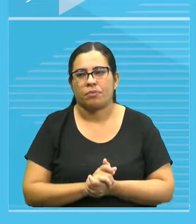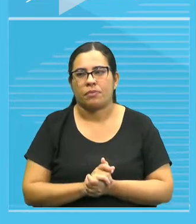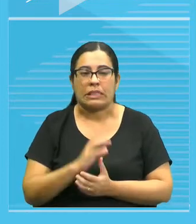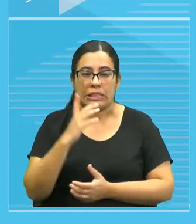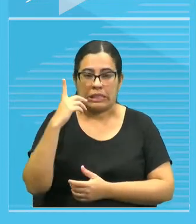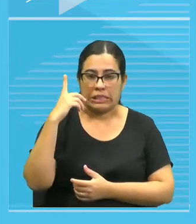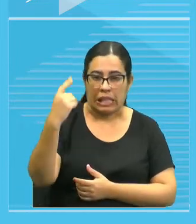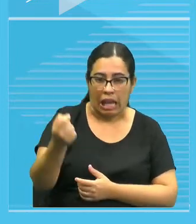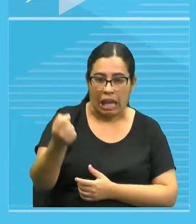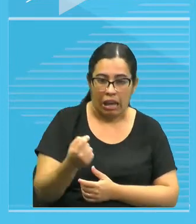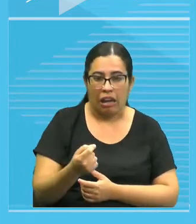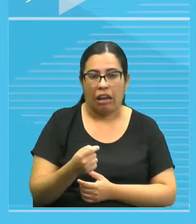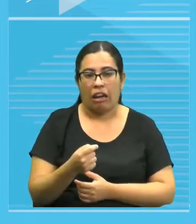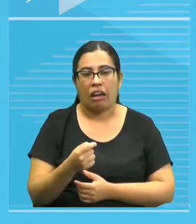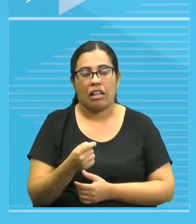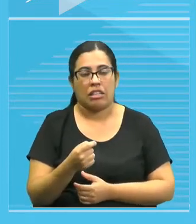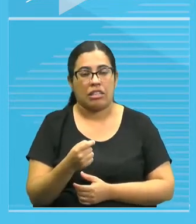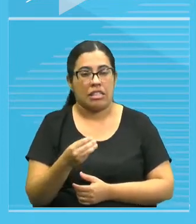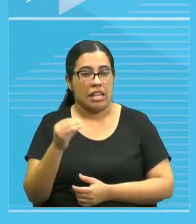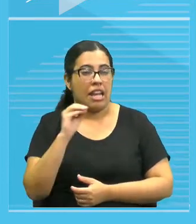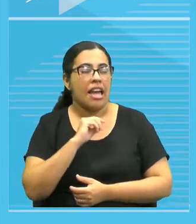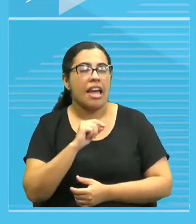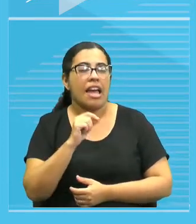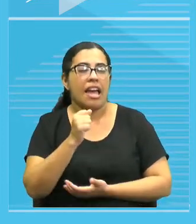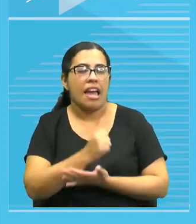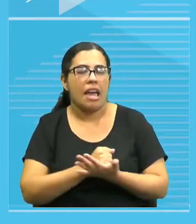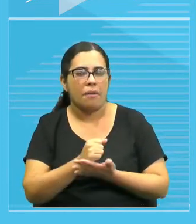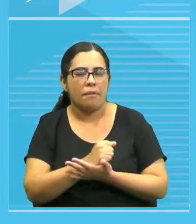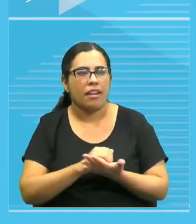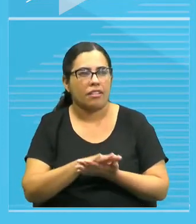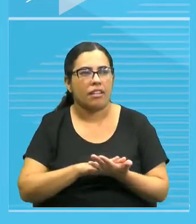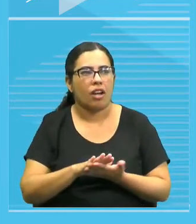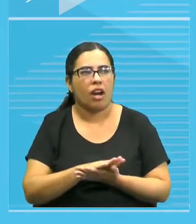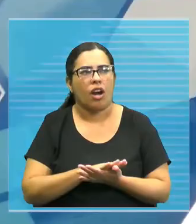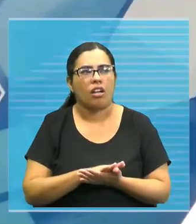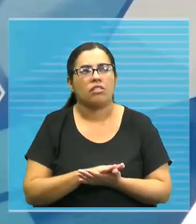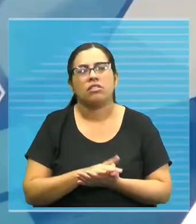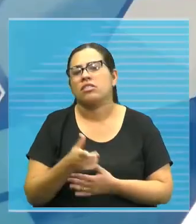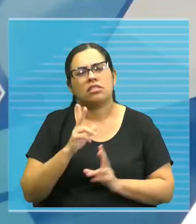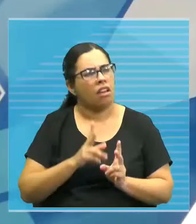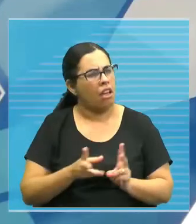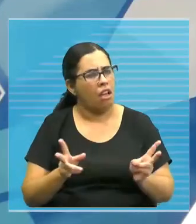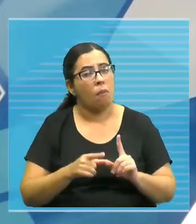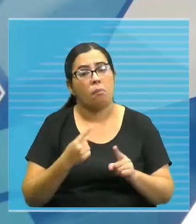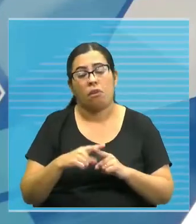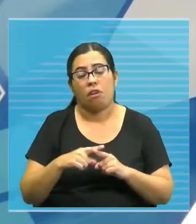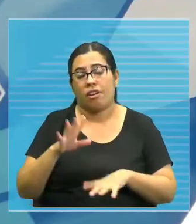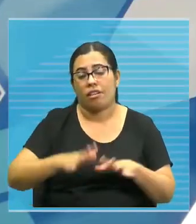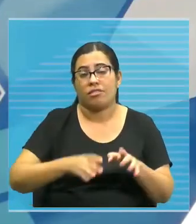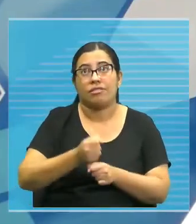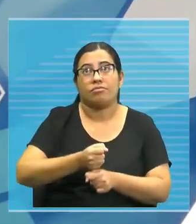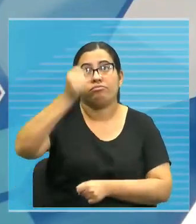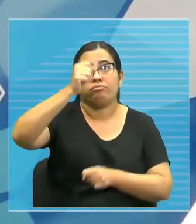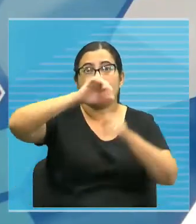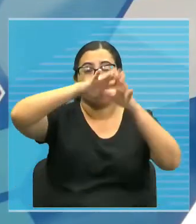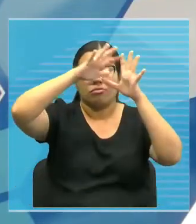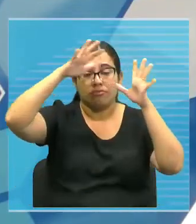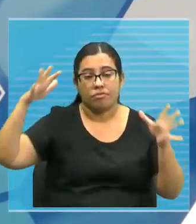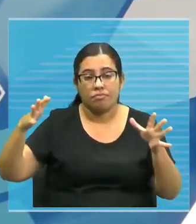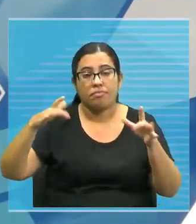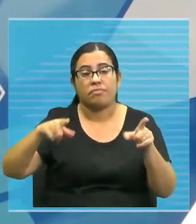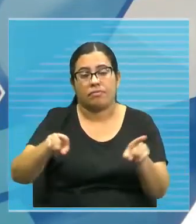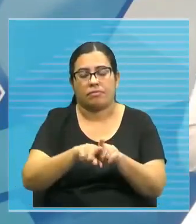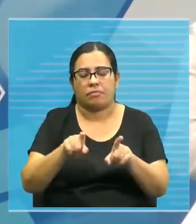sem essa sacolinha de remédio. Não sai sem um guarda-chuva, porque pode chover. Né? Não sai sem um cartão do plano de